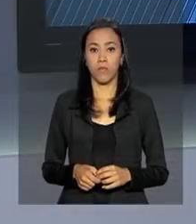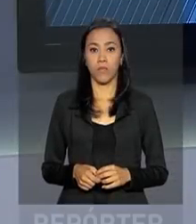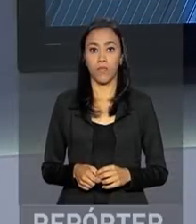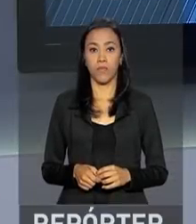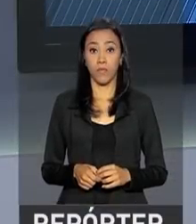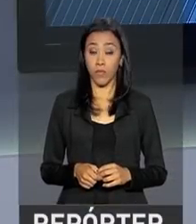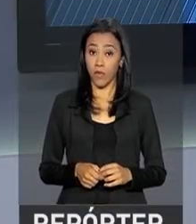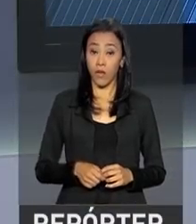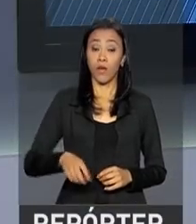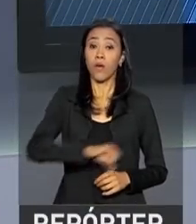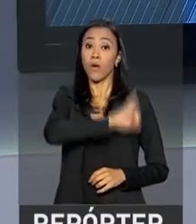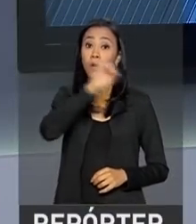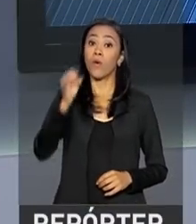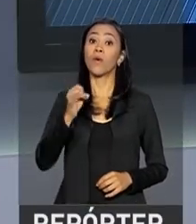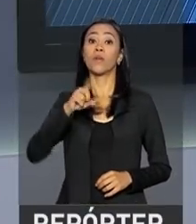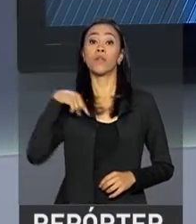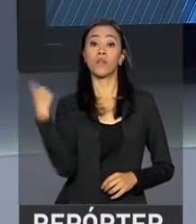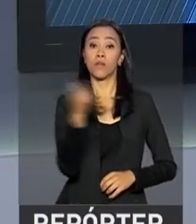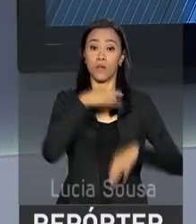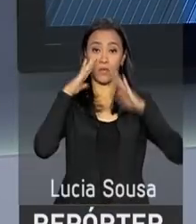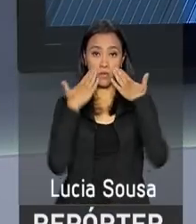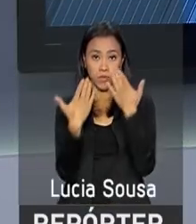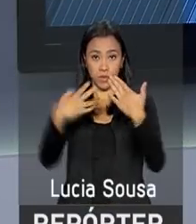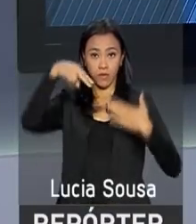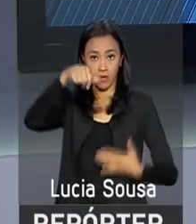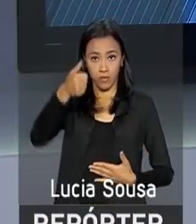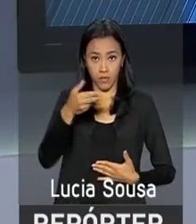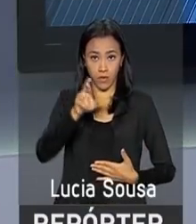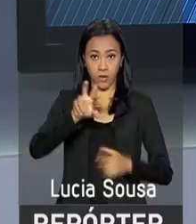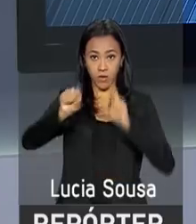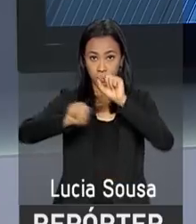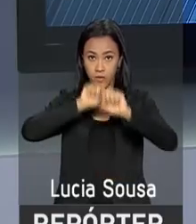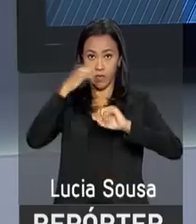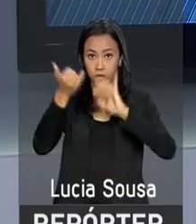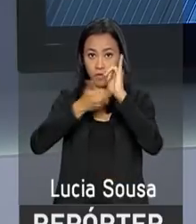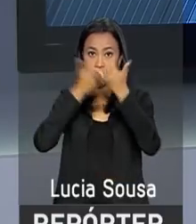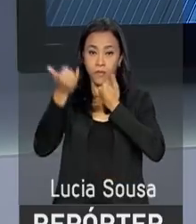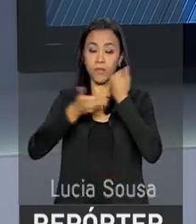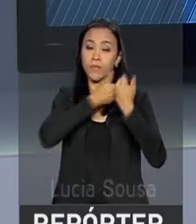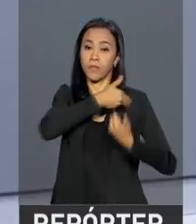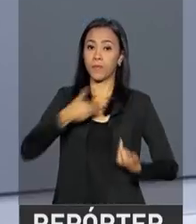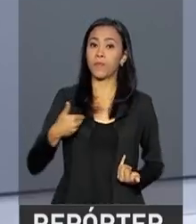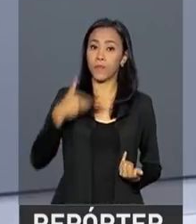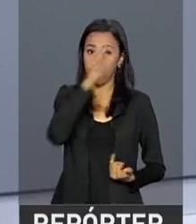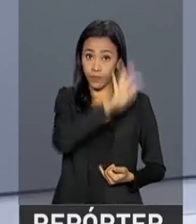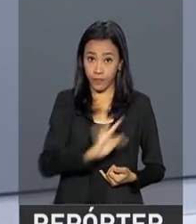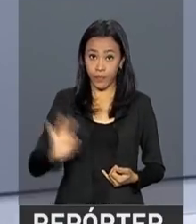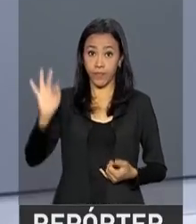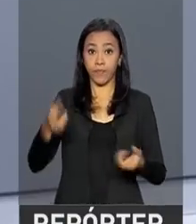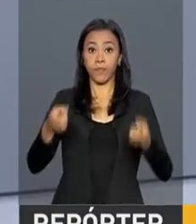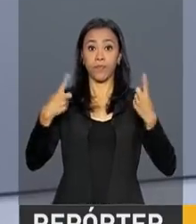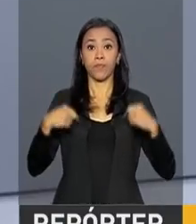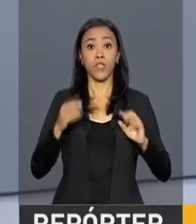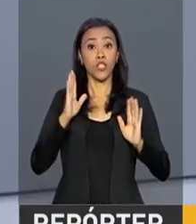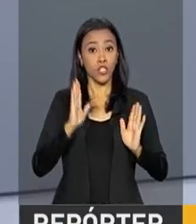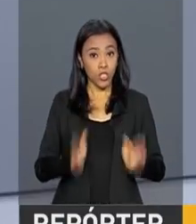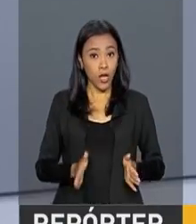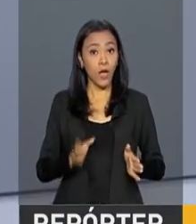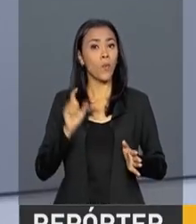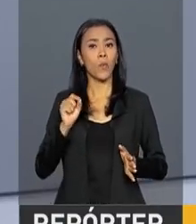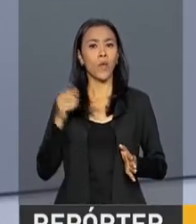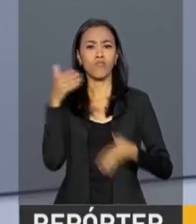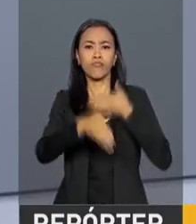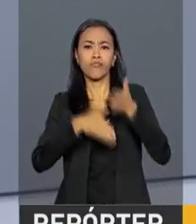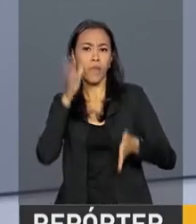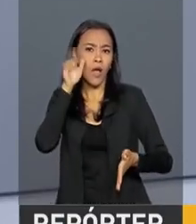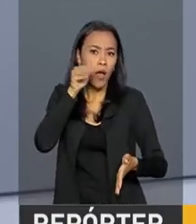o la no ar mais uma edição do repórter nbr notícias do governo federal já está disponível para consulta